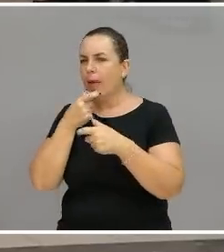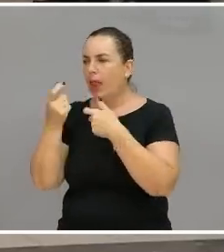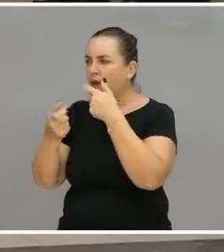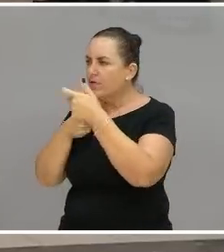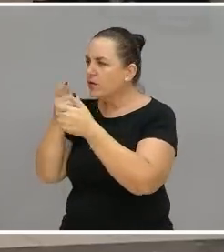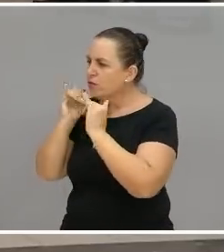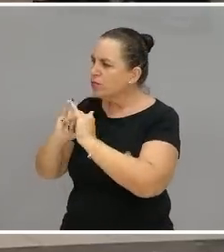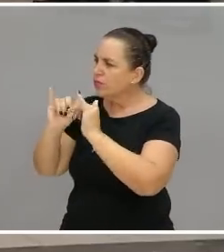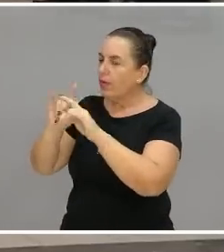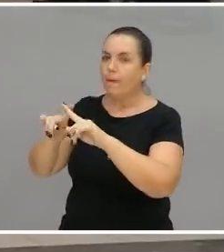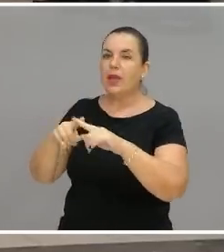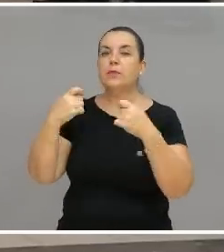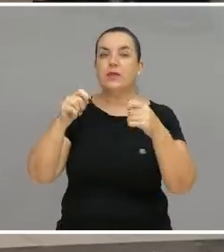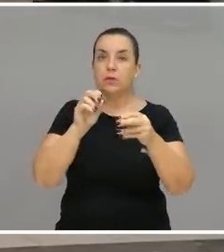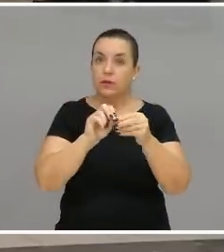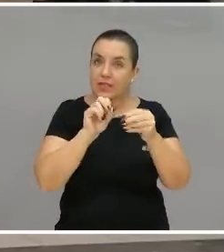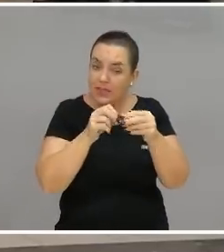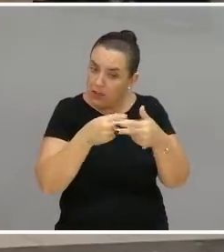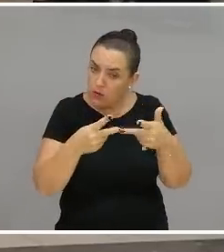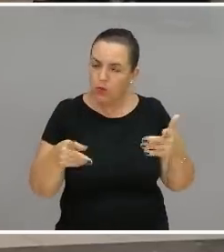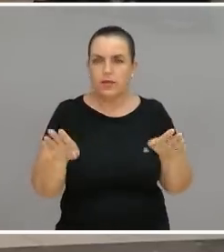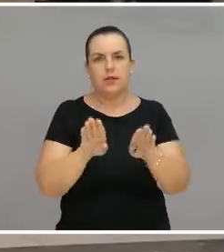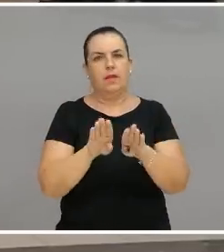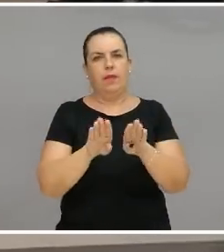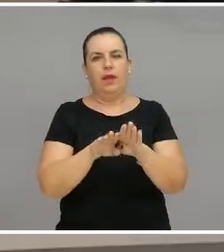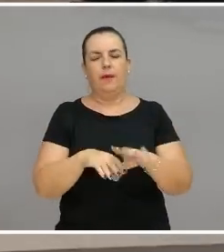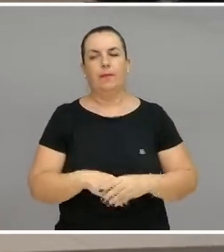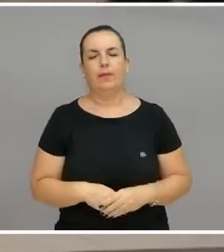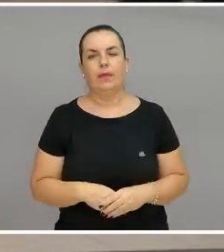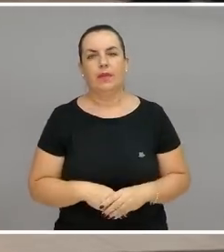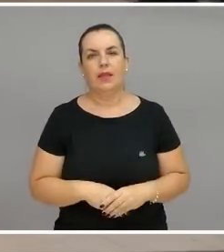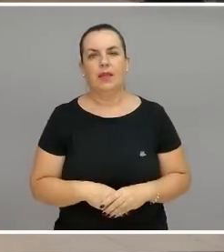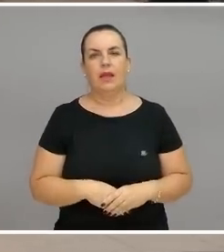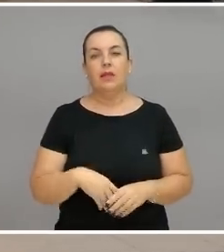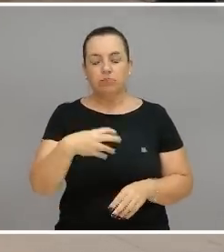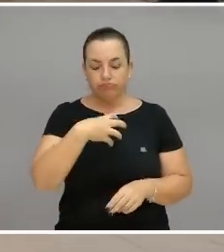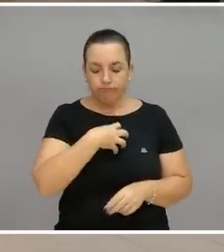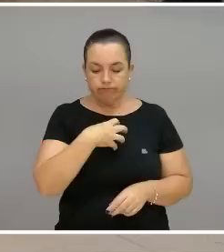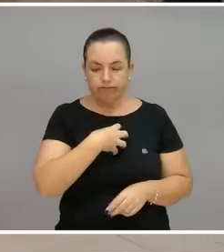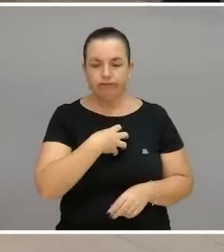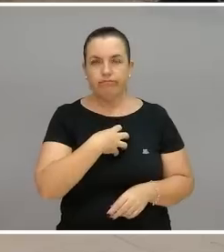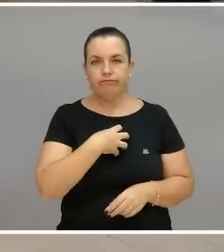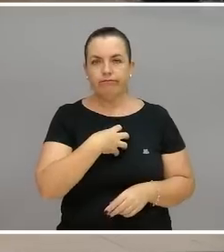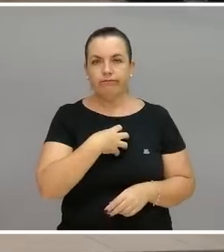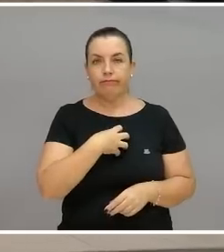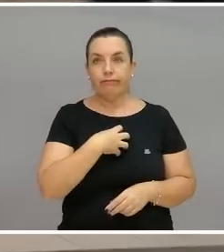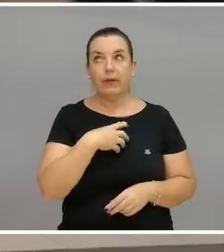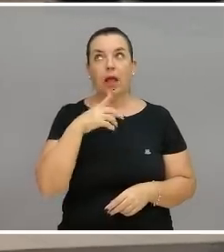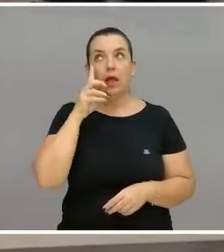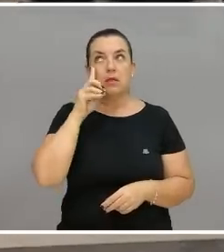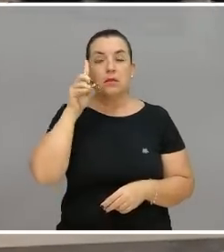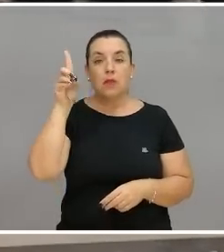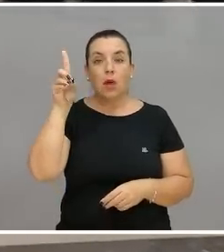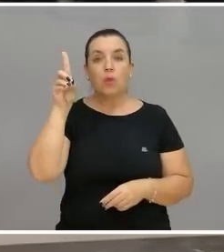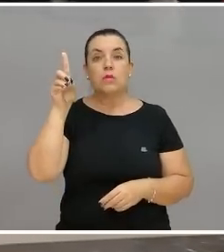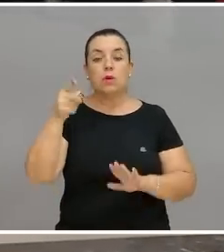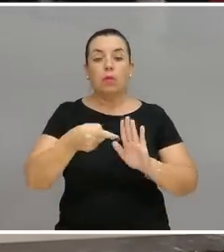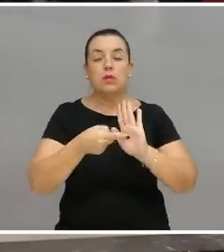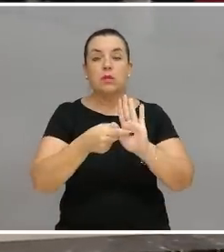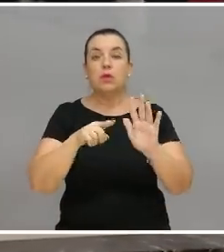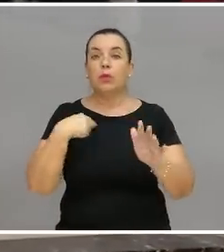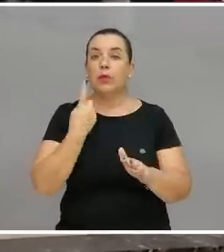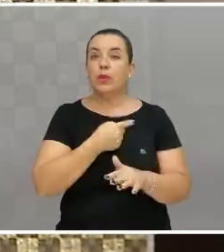atitude. Percebam os sinais da presença do reino. E aqui os sinais da presença do reino